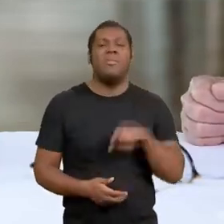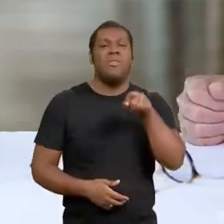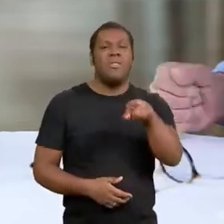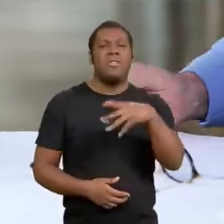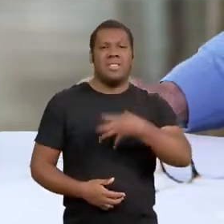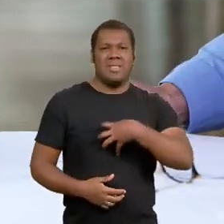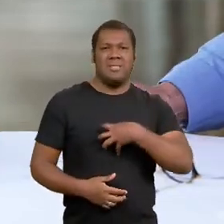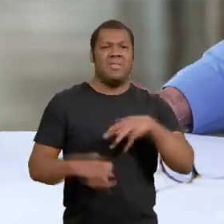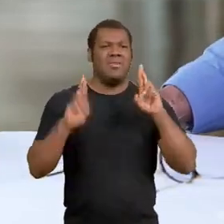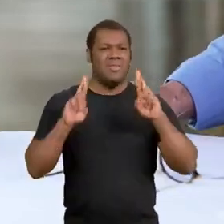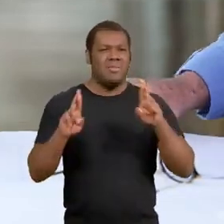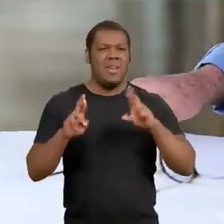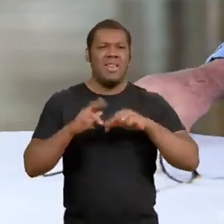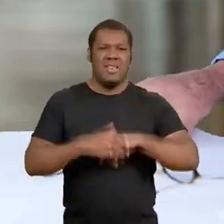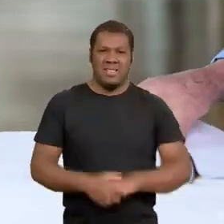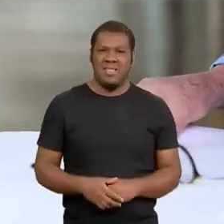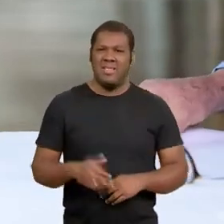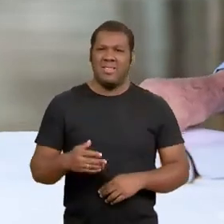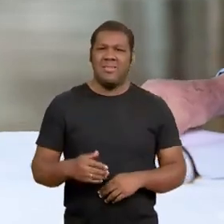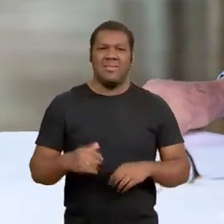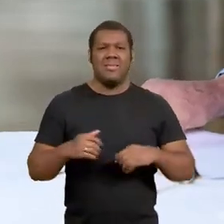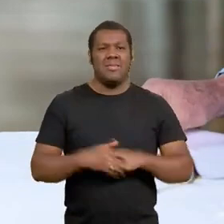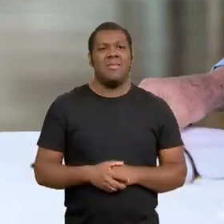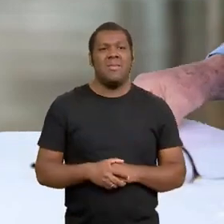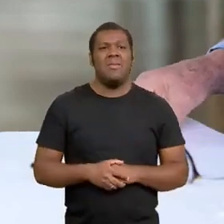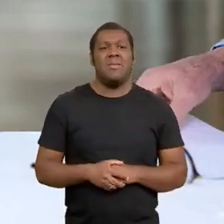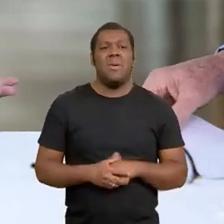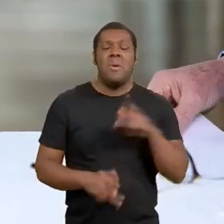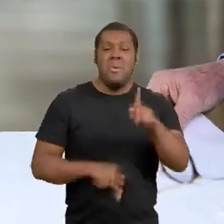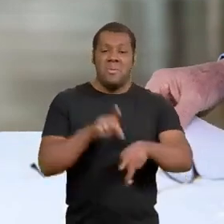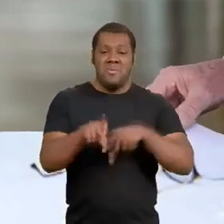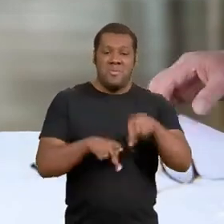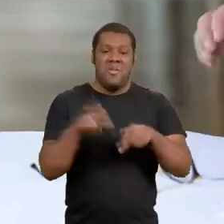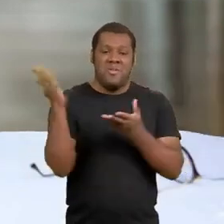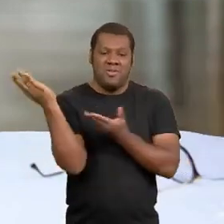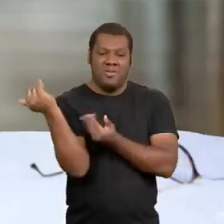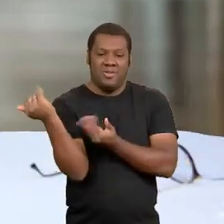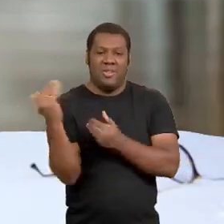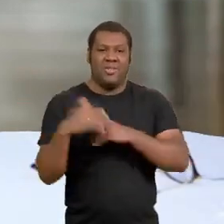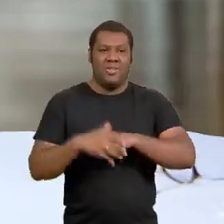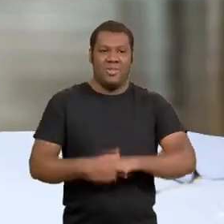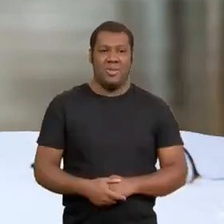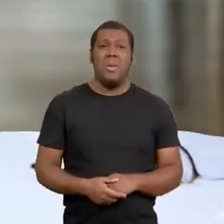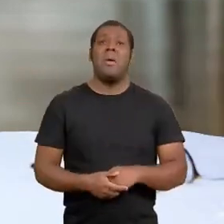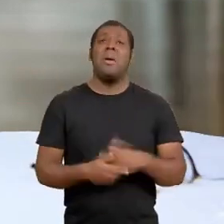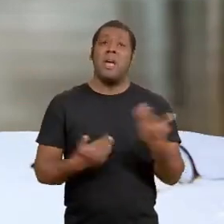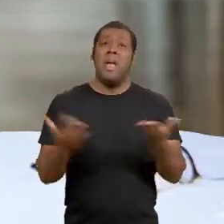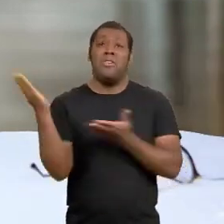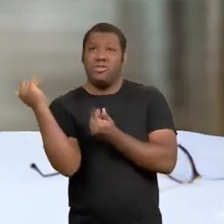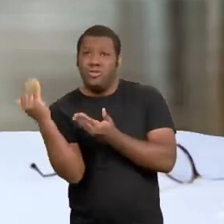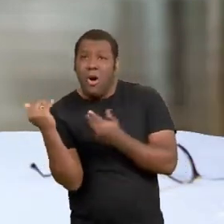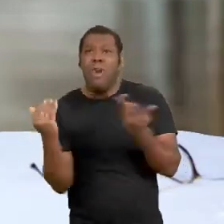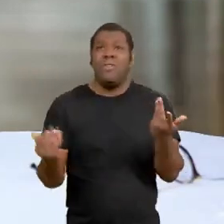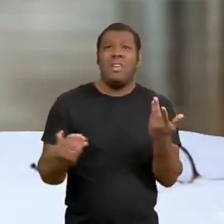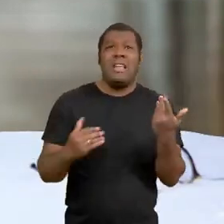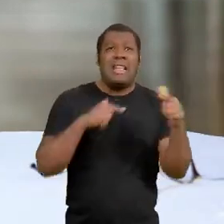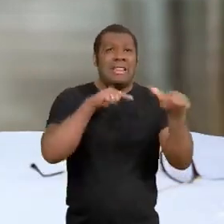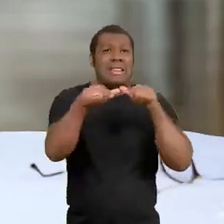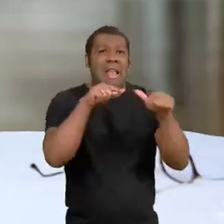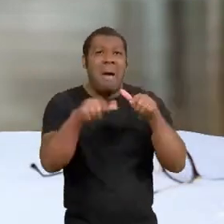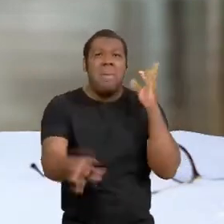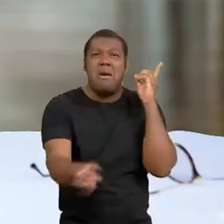para essa juventude teve um momento ali, é difícil arrumar um emprego, é difícil pensar em comprar, de repente,